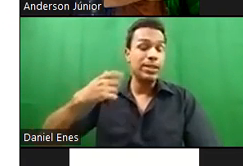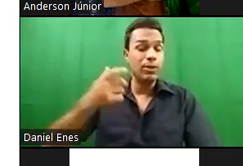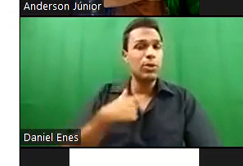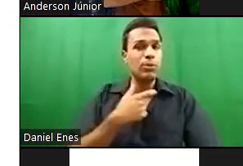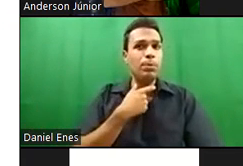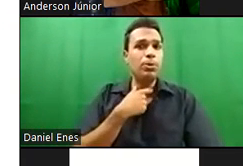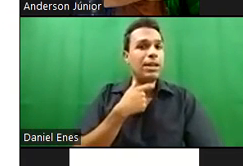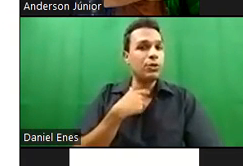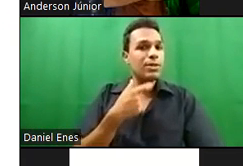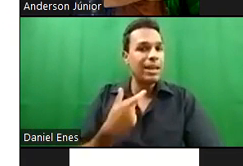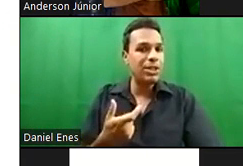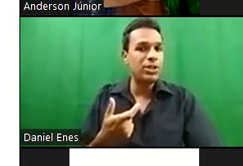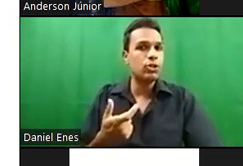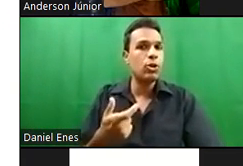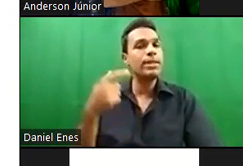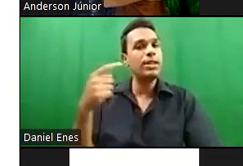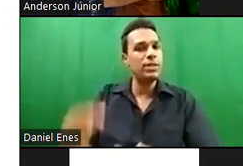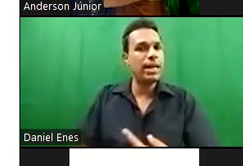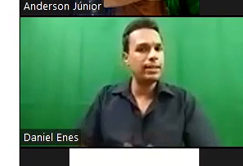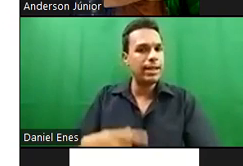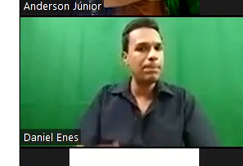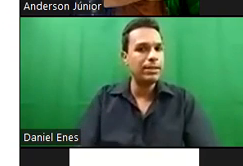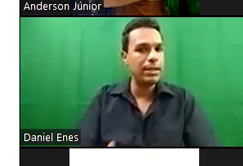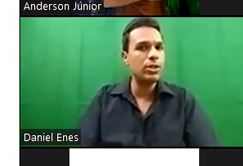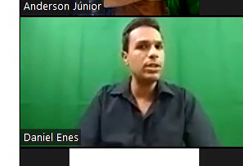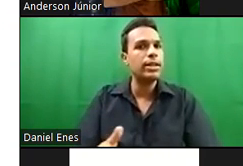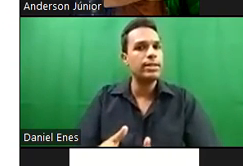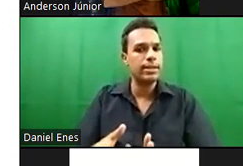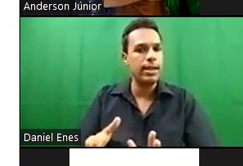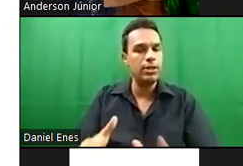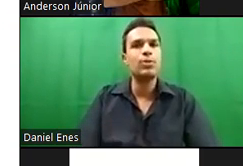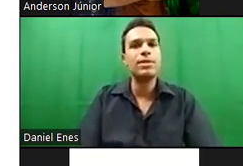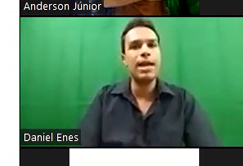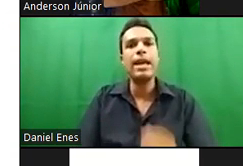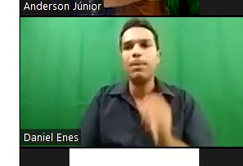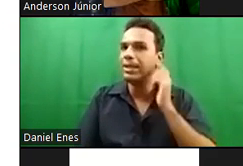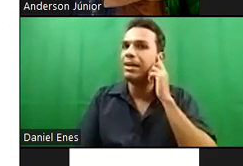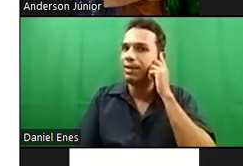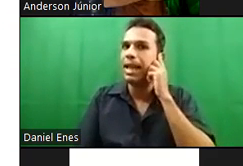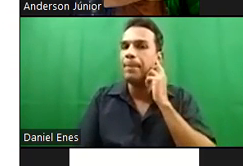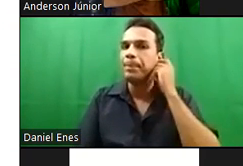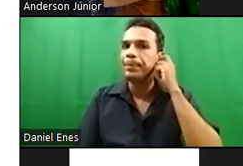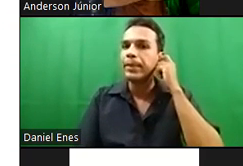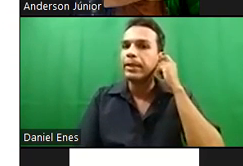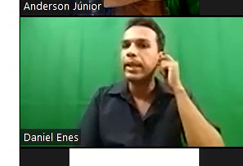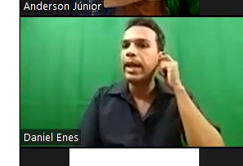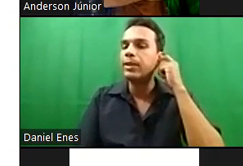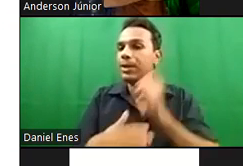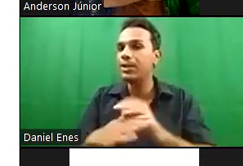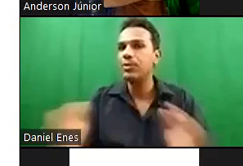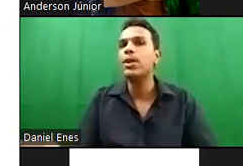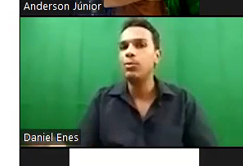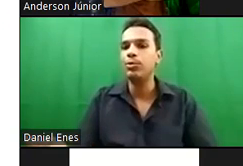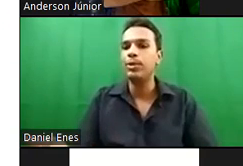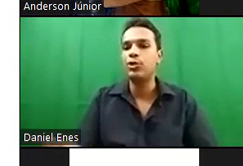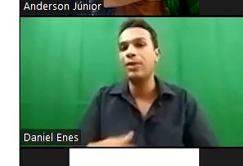eles não são mudos porque eles conseguem emitir som, e se eles fizerem terapia desde criança, eles conseguem aprender a falar, né? Então, eles